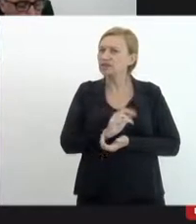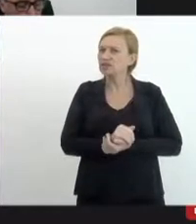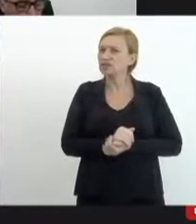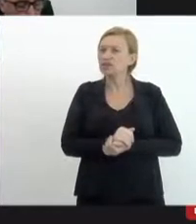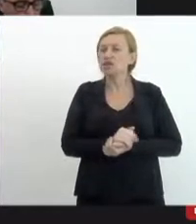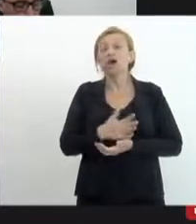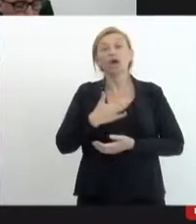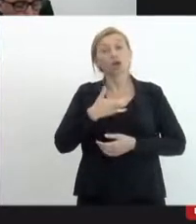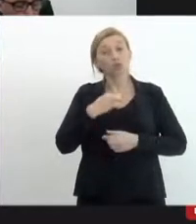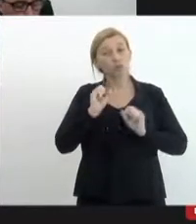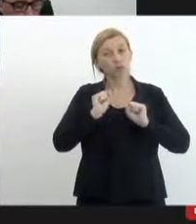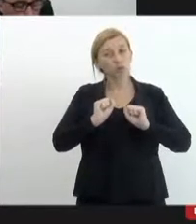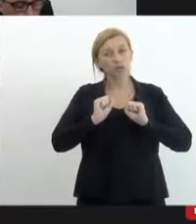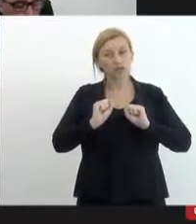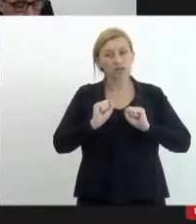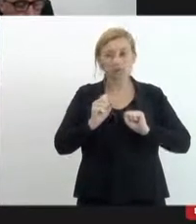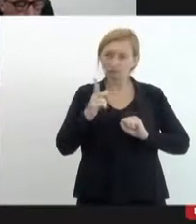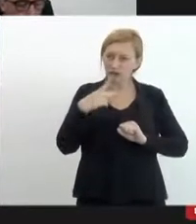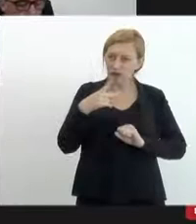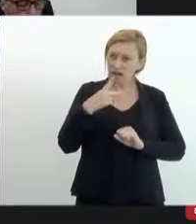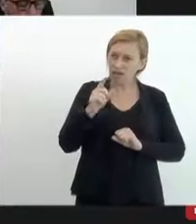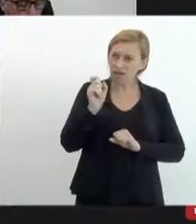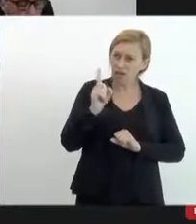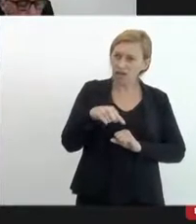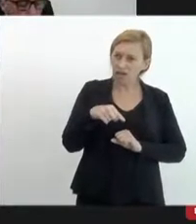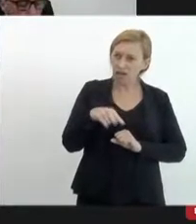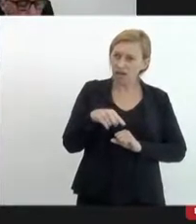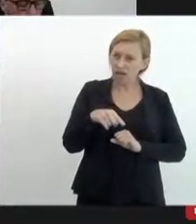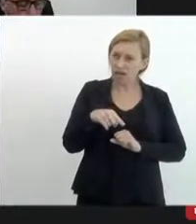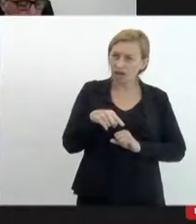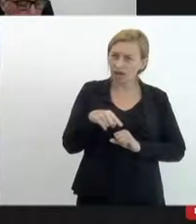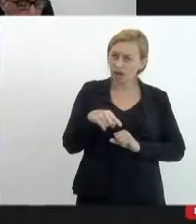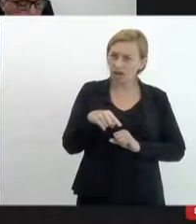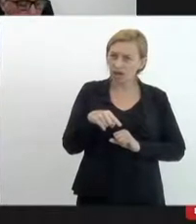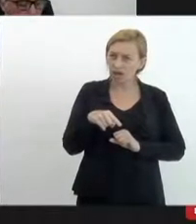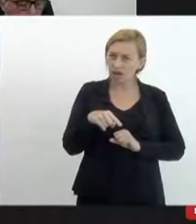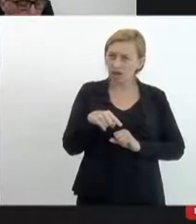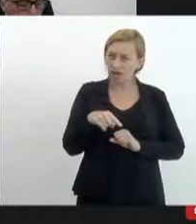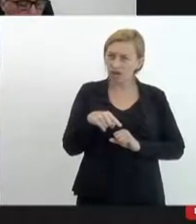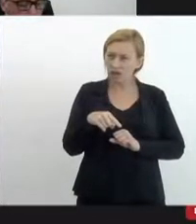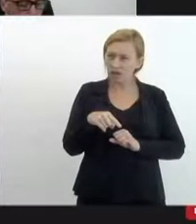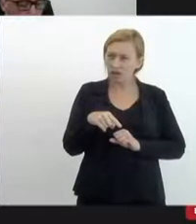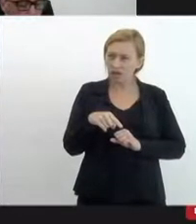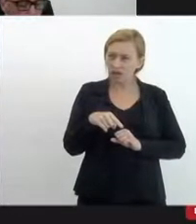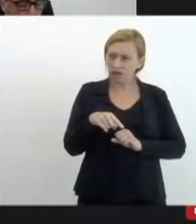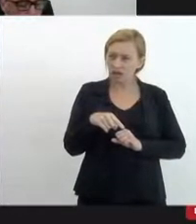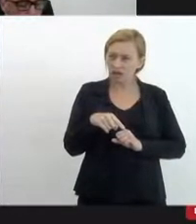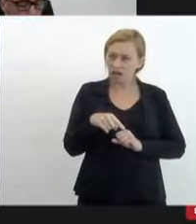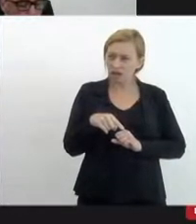Eu poderia dizer que isso é o comportamento de um devedor quanto mais?